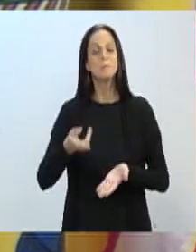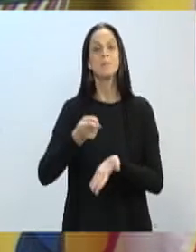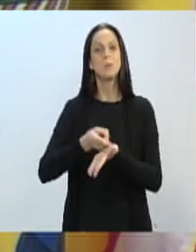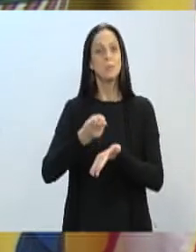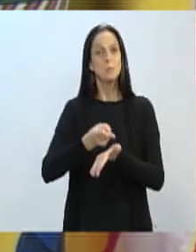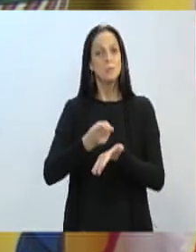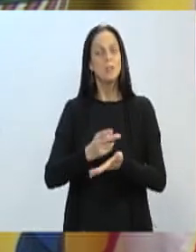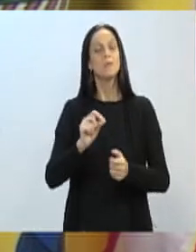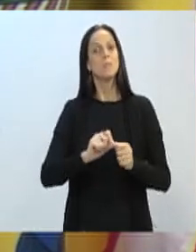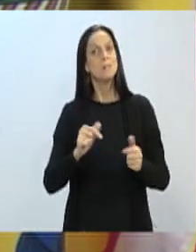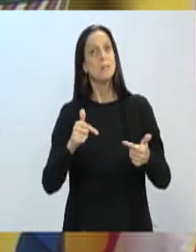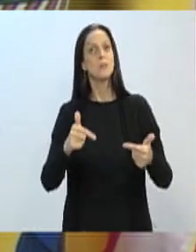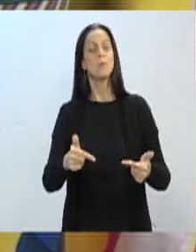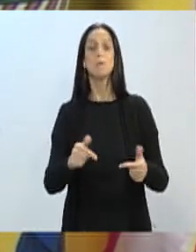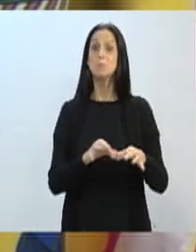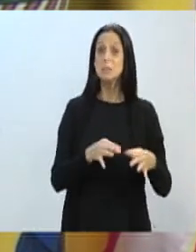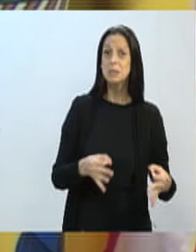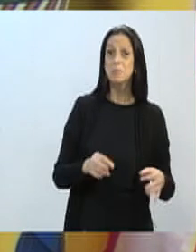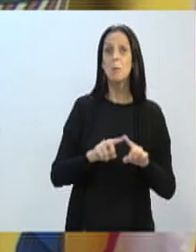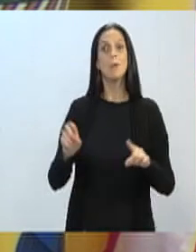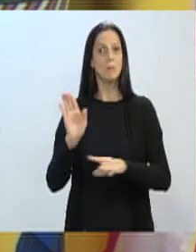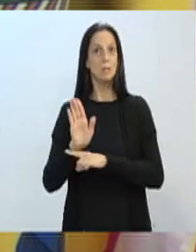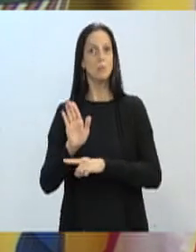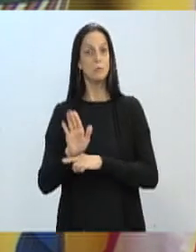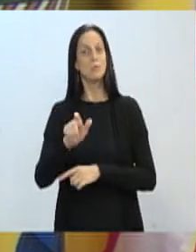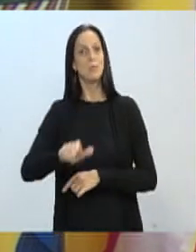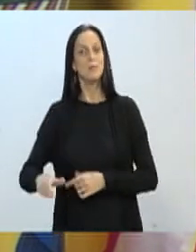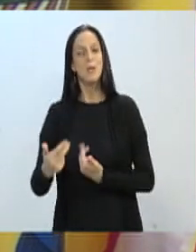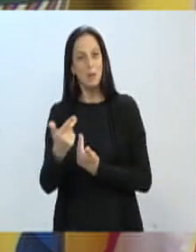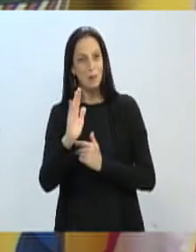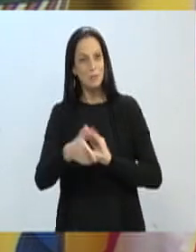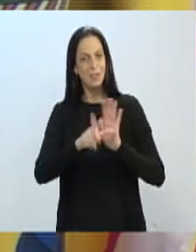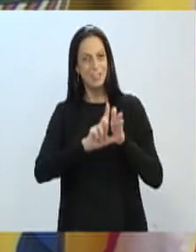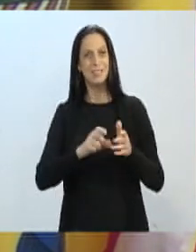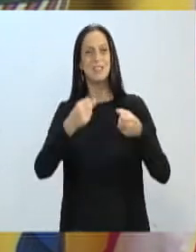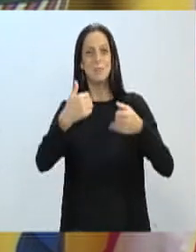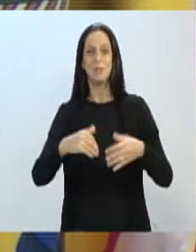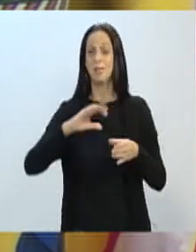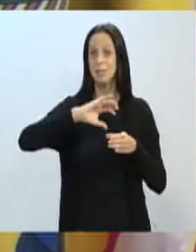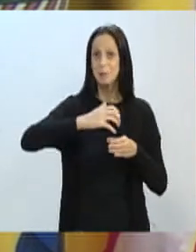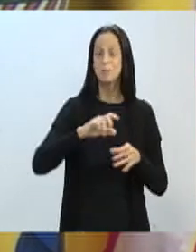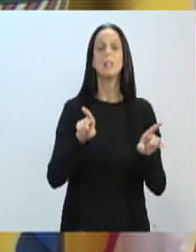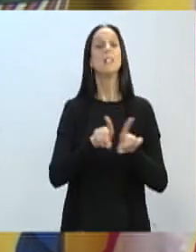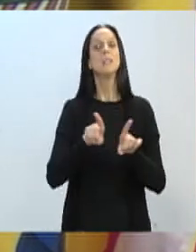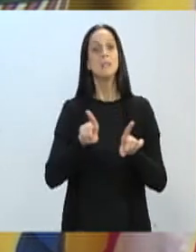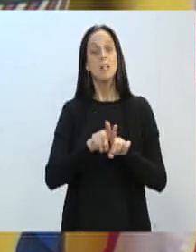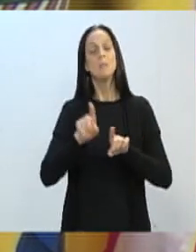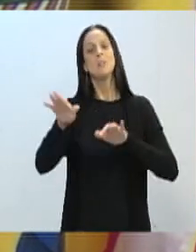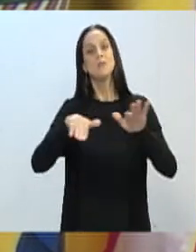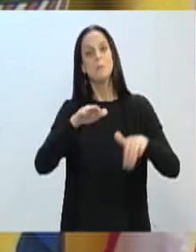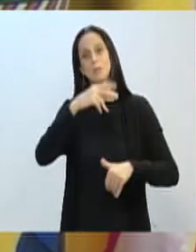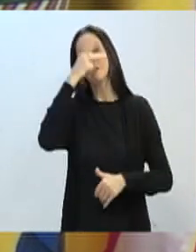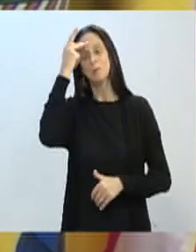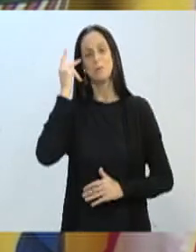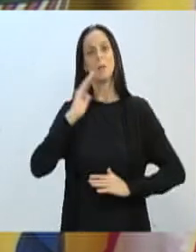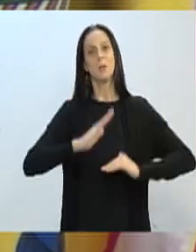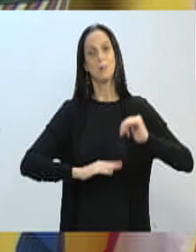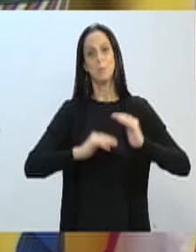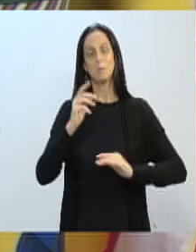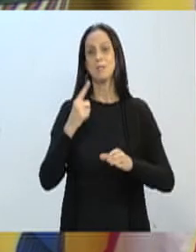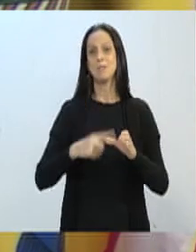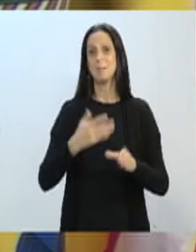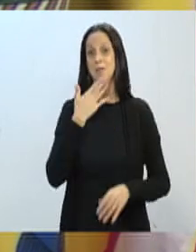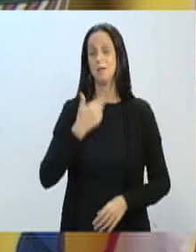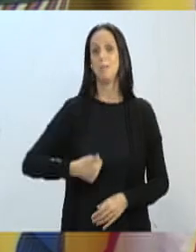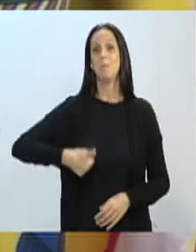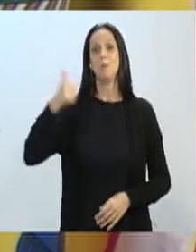a sua parte em ações que são simples mas são muito efetivas uma das tampinhas e também mobilizando as pessoas para construção de uma cidade